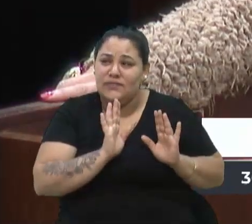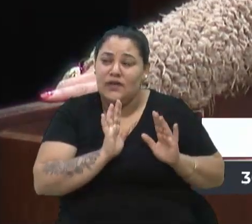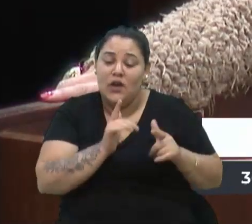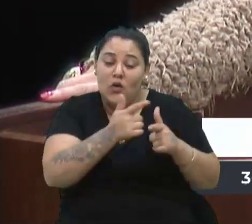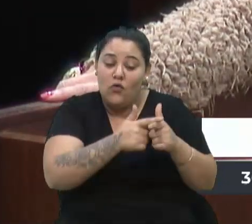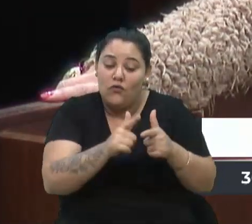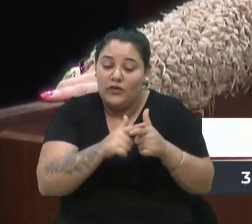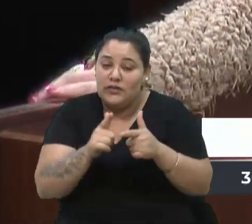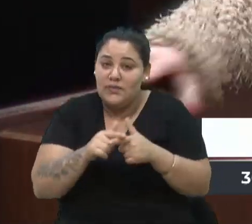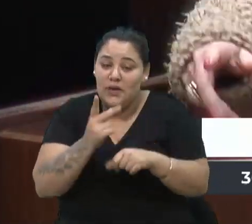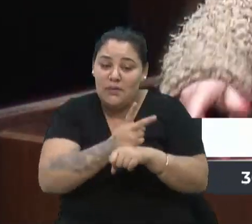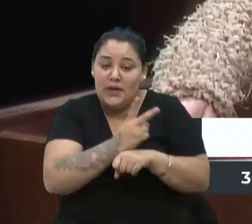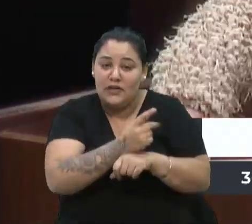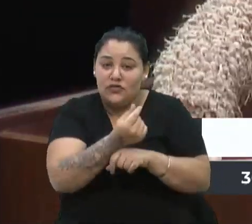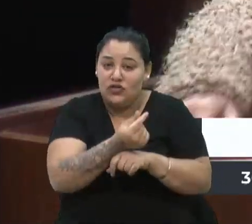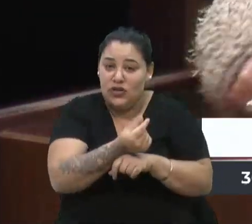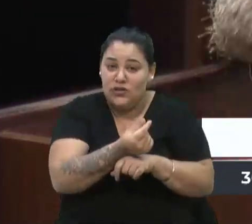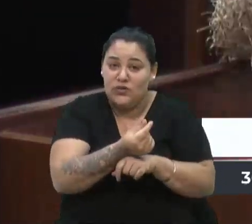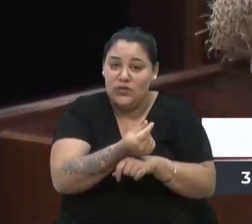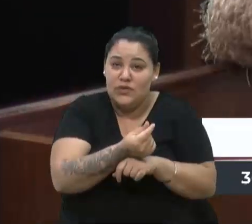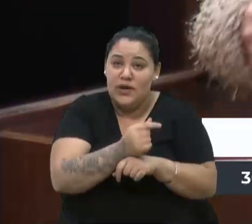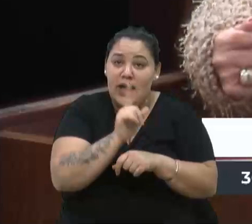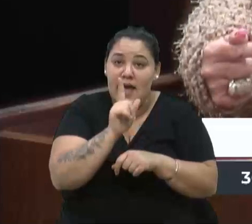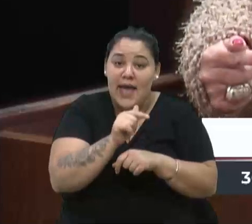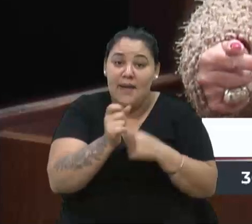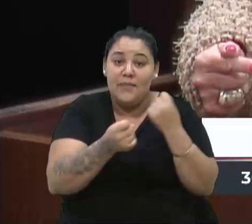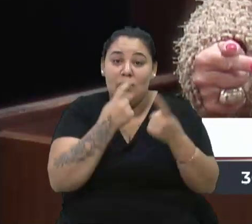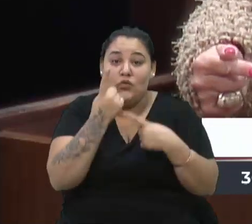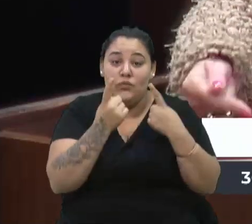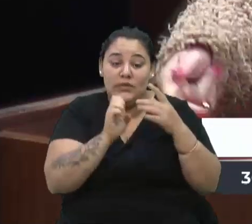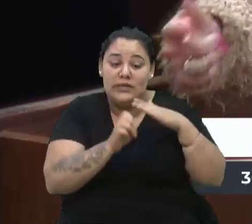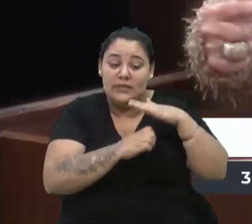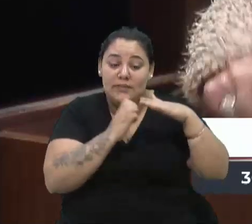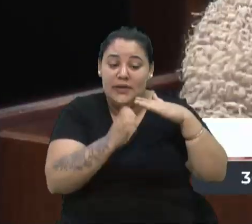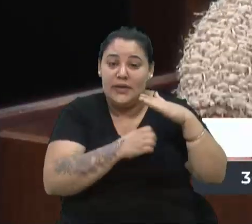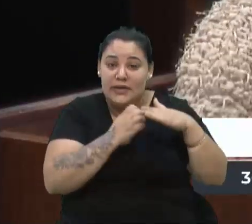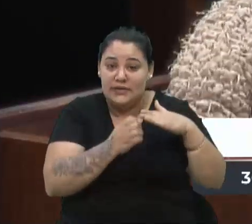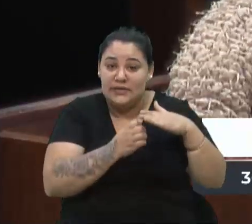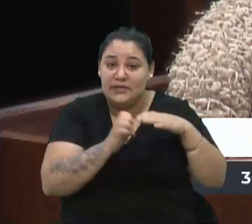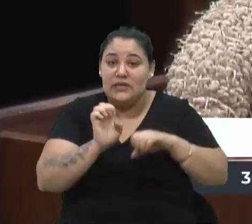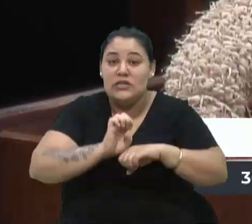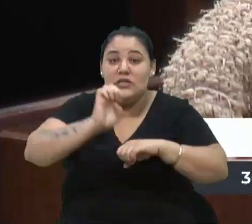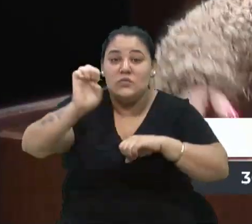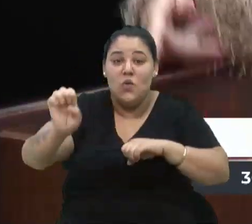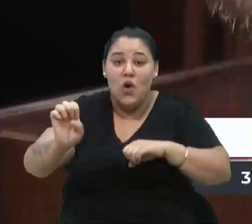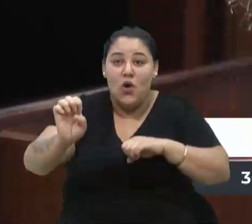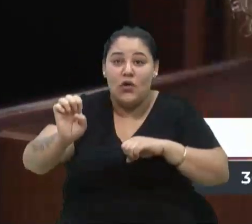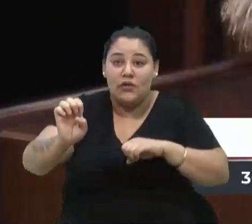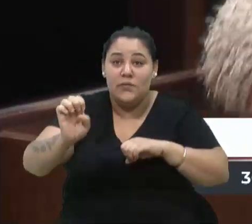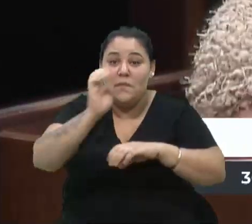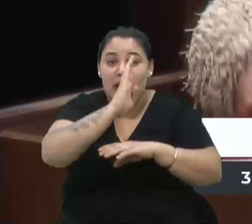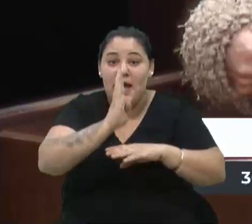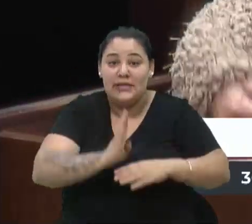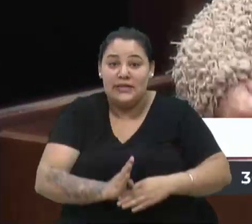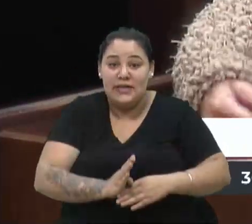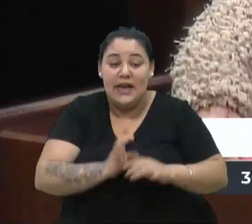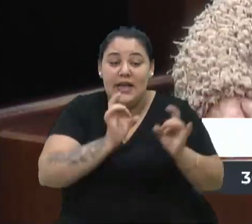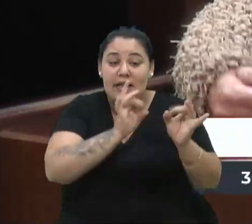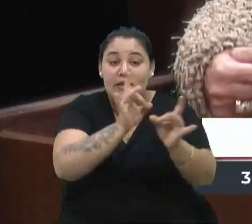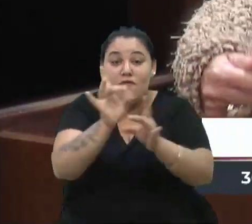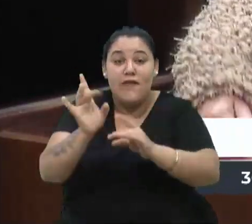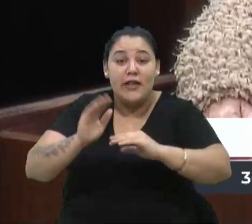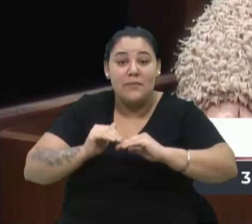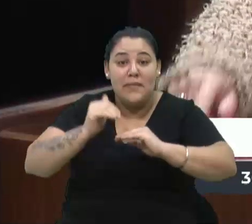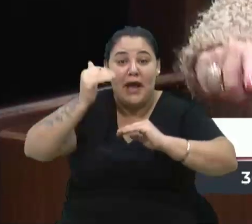empresas, né, que exportam, empresas brasileiras que agregam valor e que vão gerar,